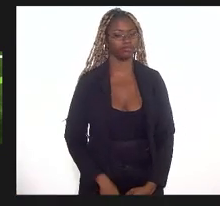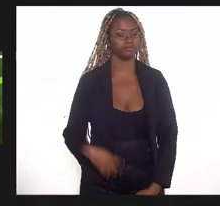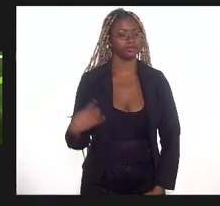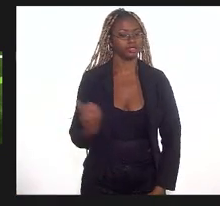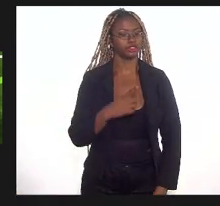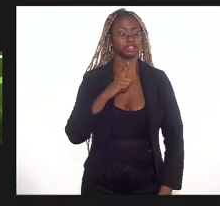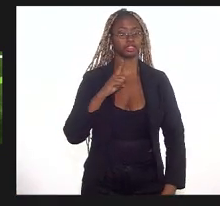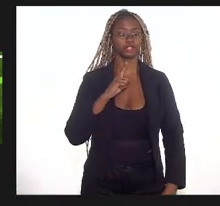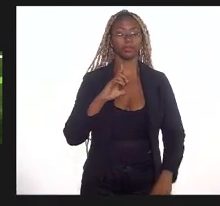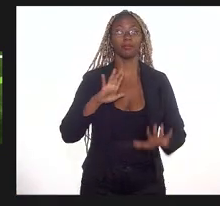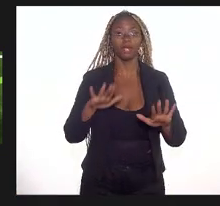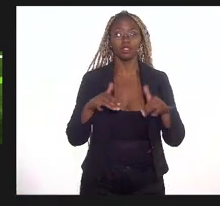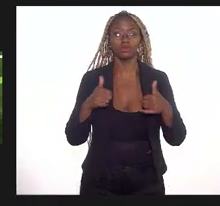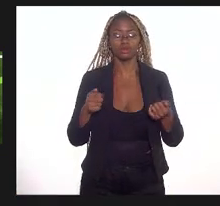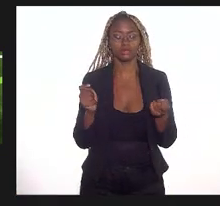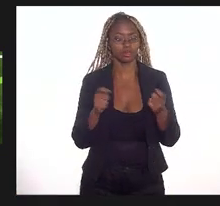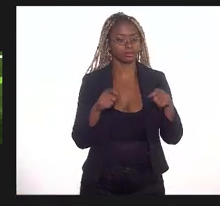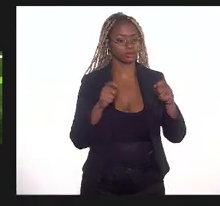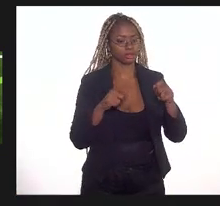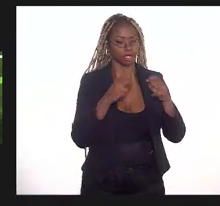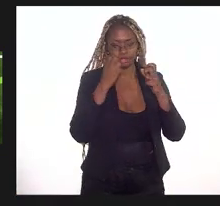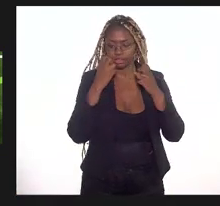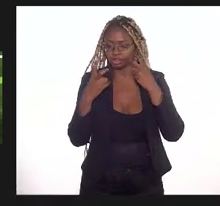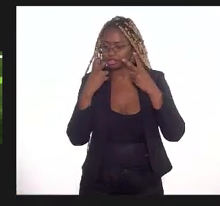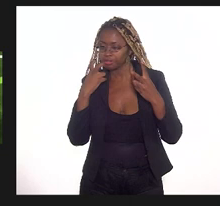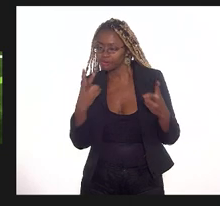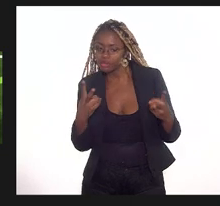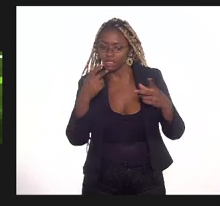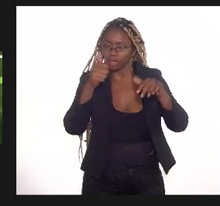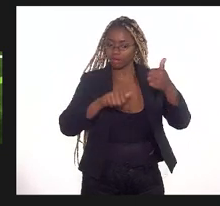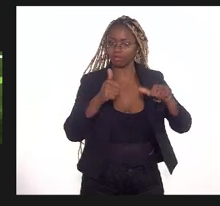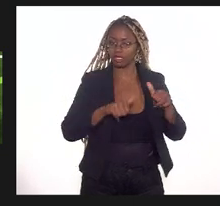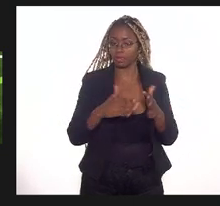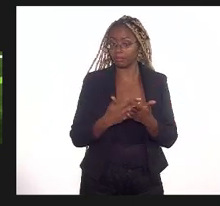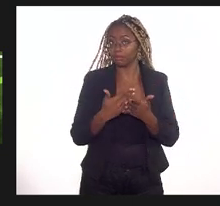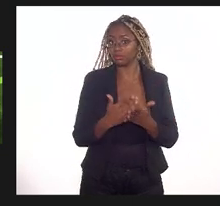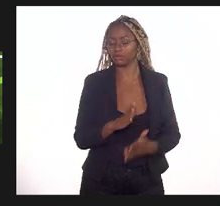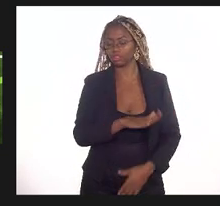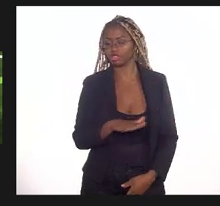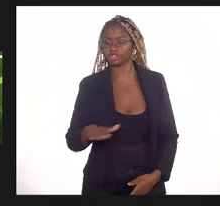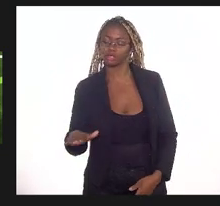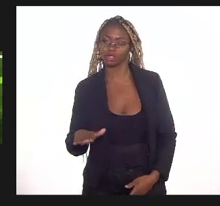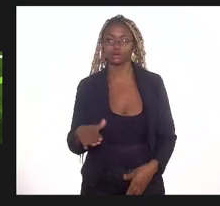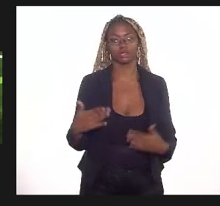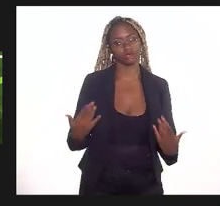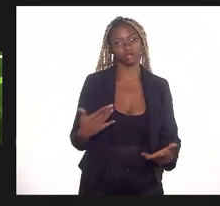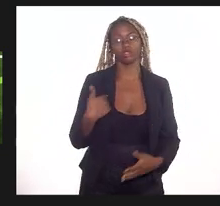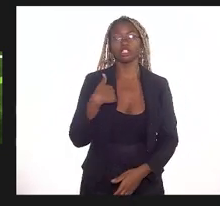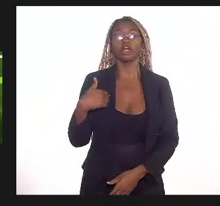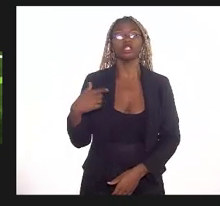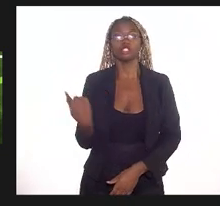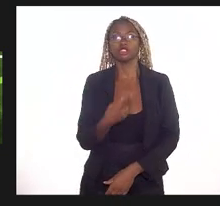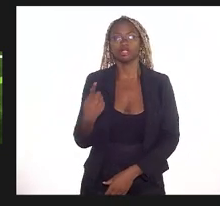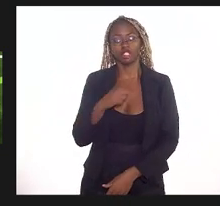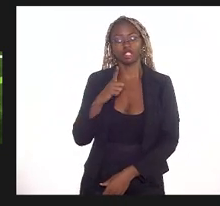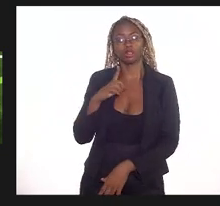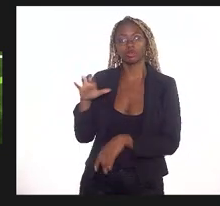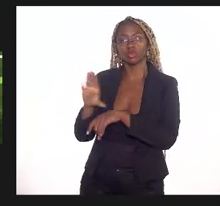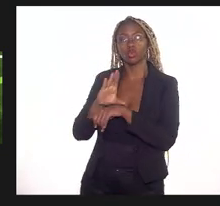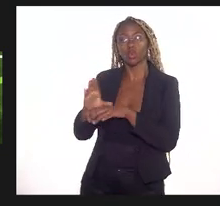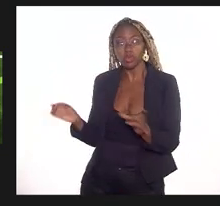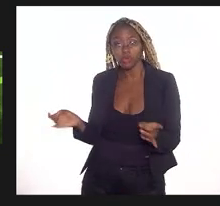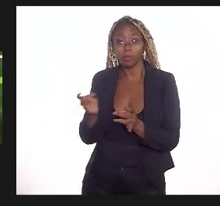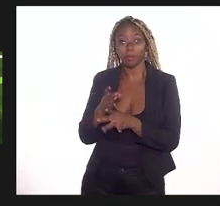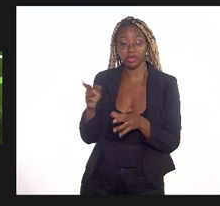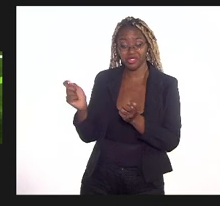de diagnosticar, né, inicialmente as crianças, a gente já tem um curso pronto de capacitação para